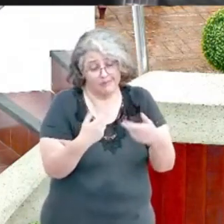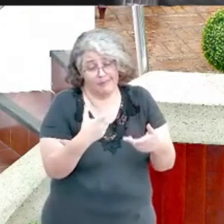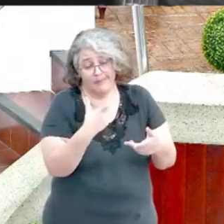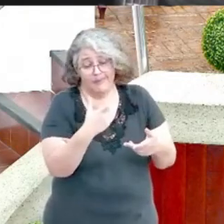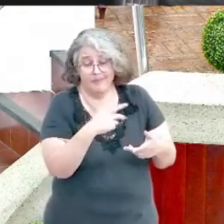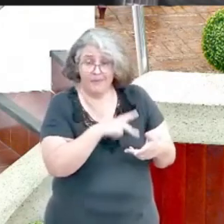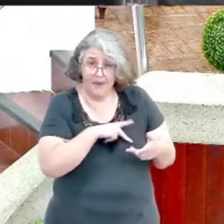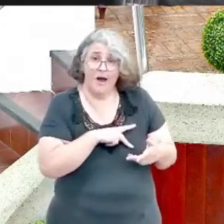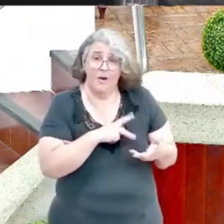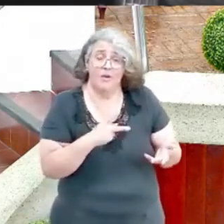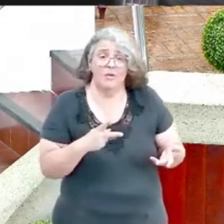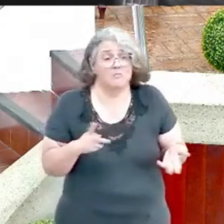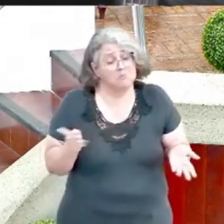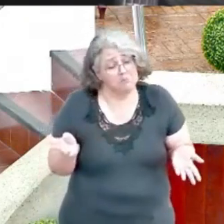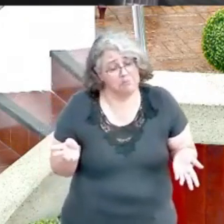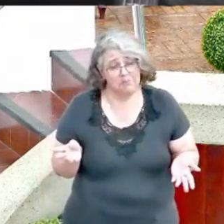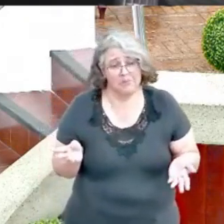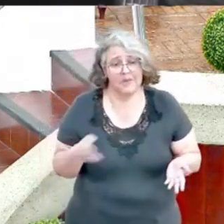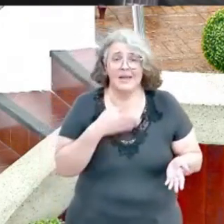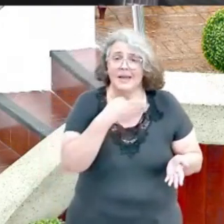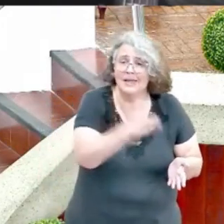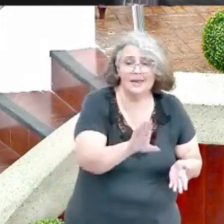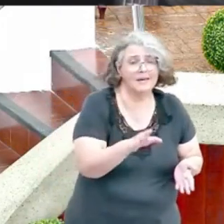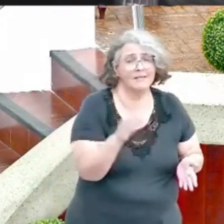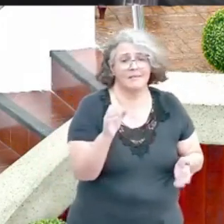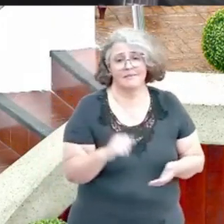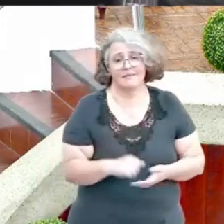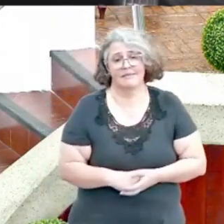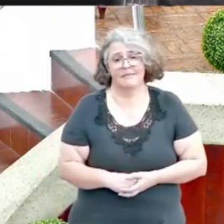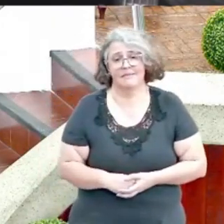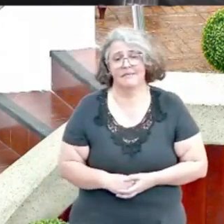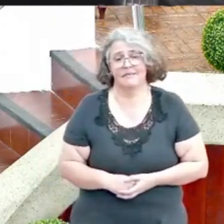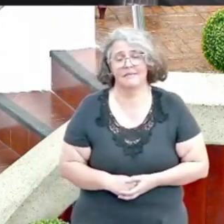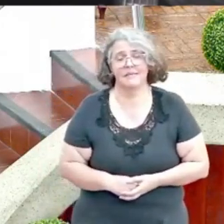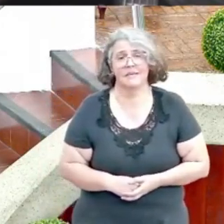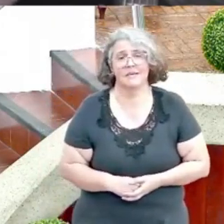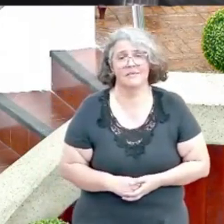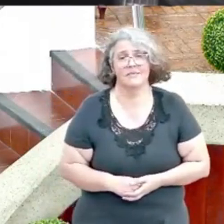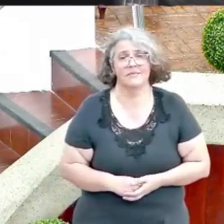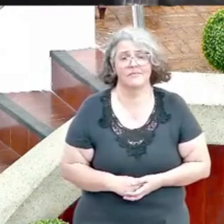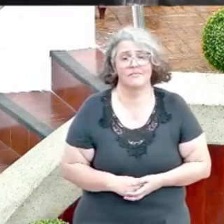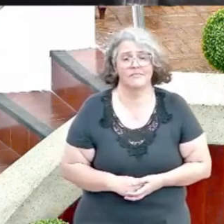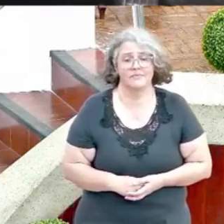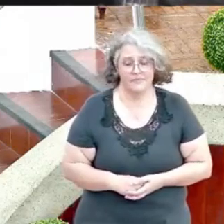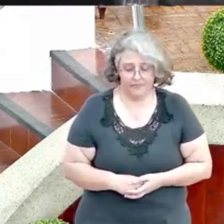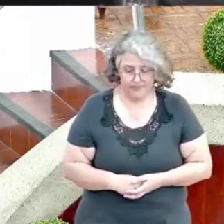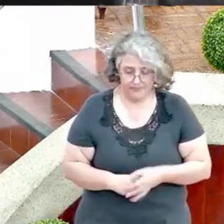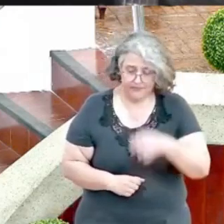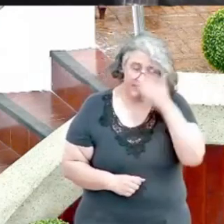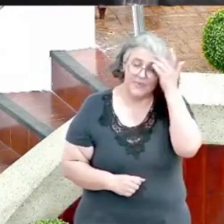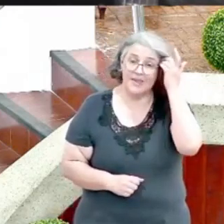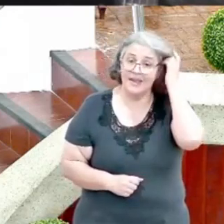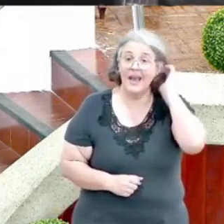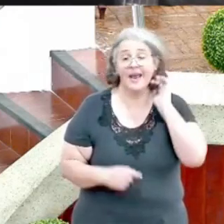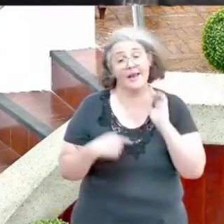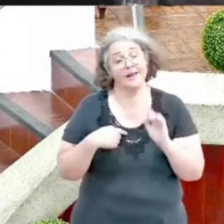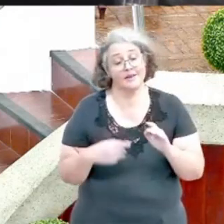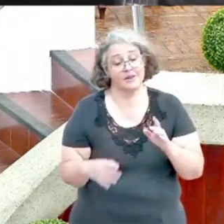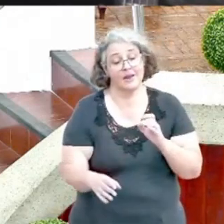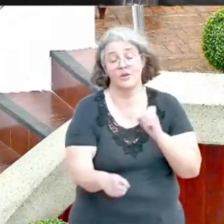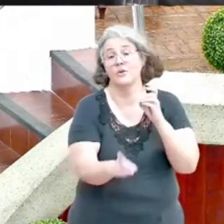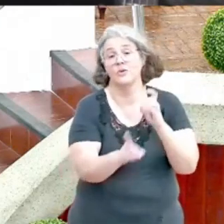Paulo quer mostrar que ele tem um desejo tão intenso de estar com aquela igreja que, se dependesse dele, eles já estariam reunidos